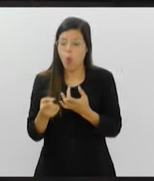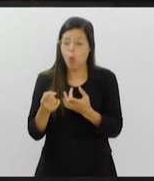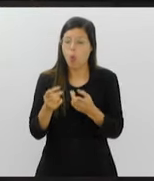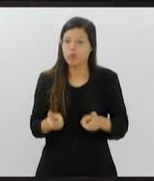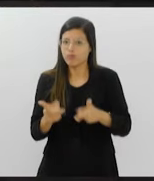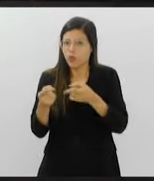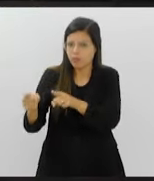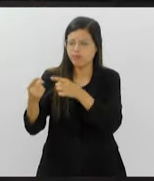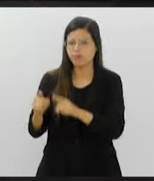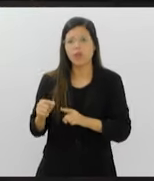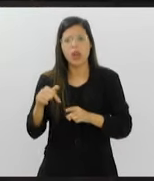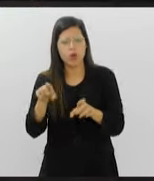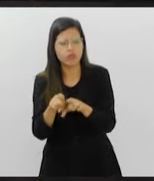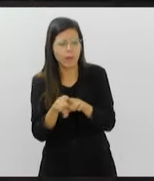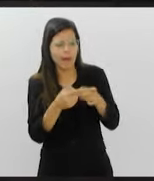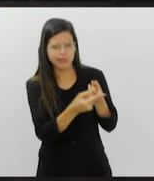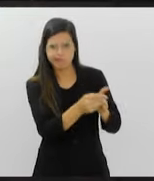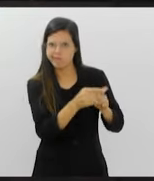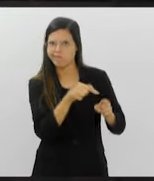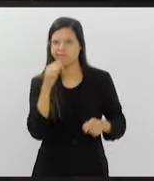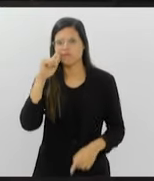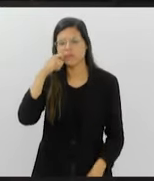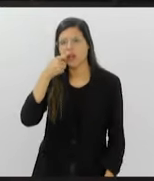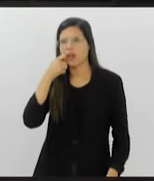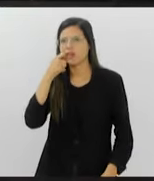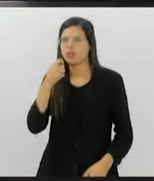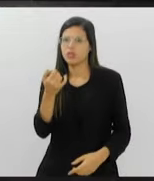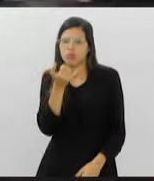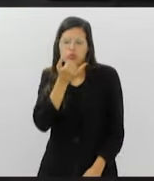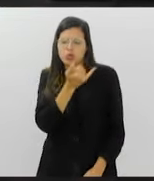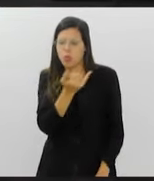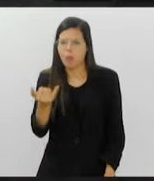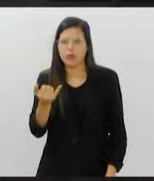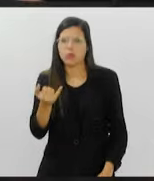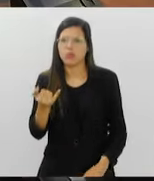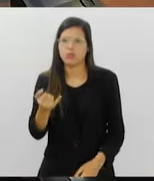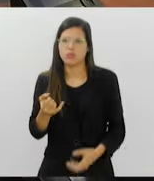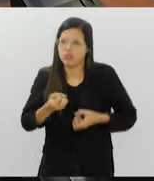Muito obrigado a todos, desculpa o desabafo. Vamos seguir a sessão.